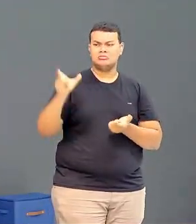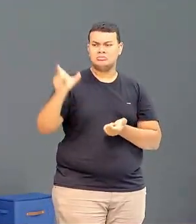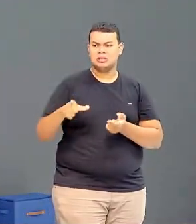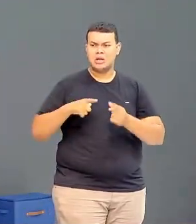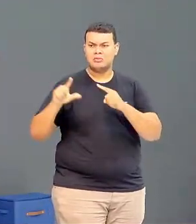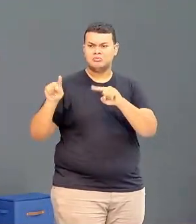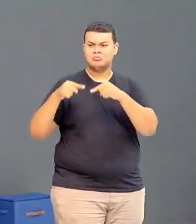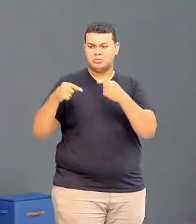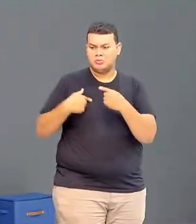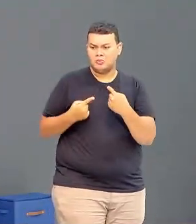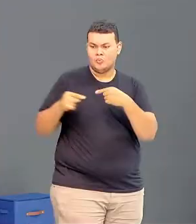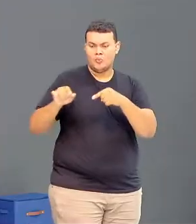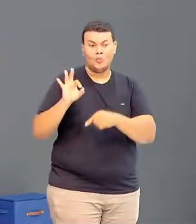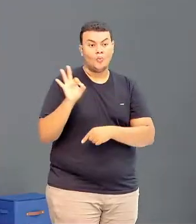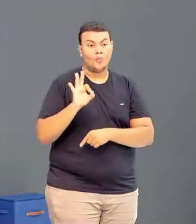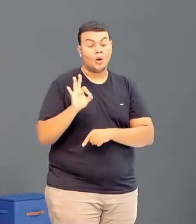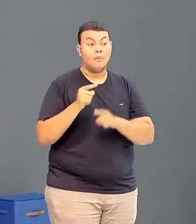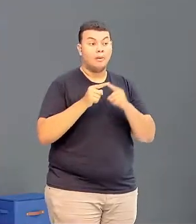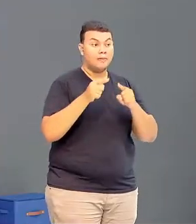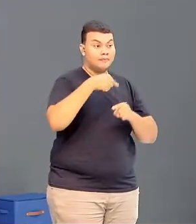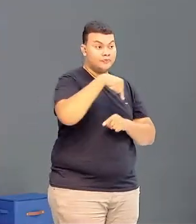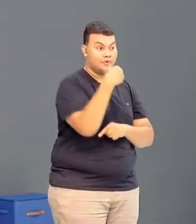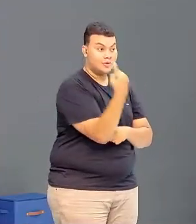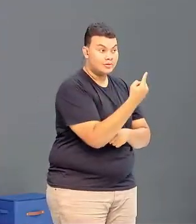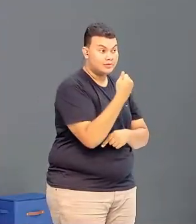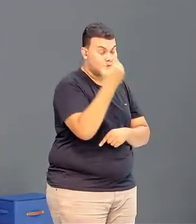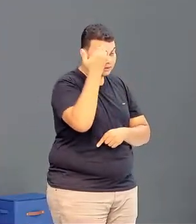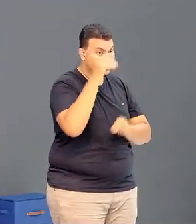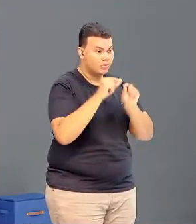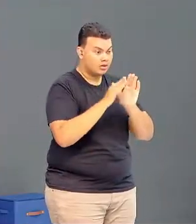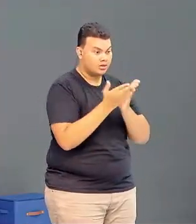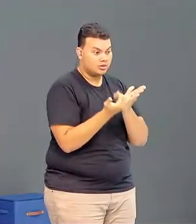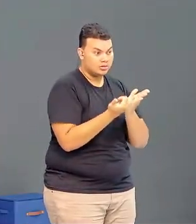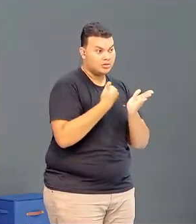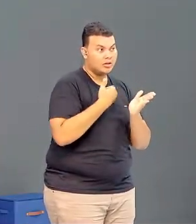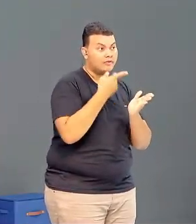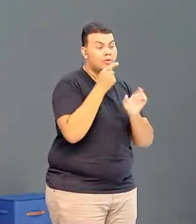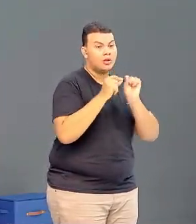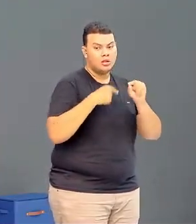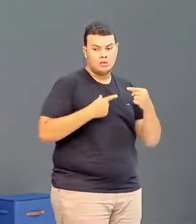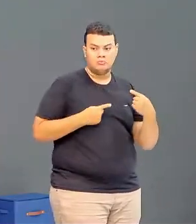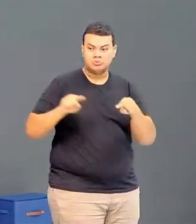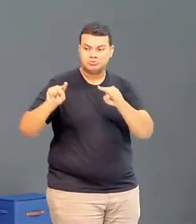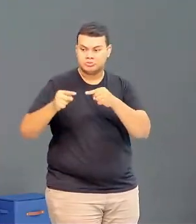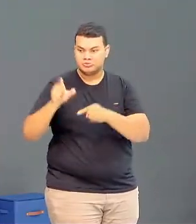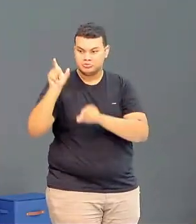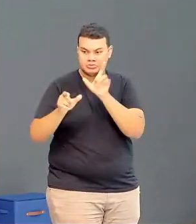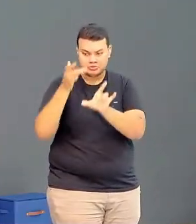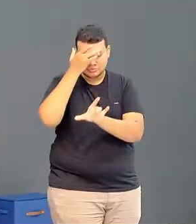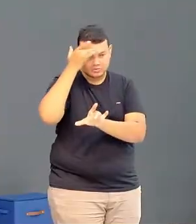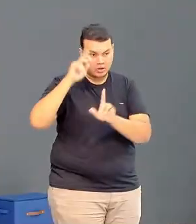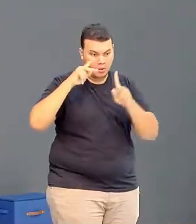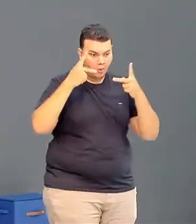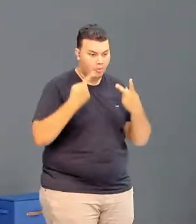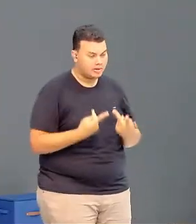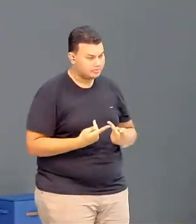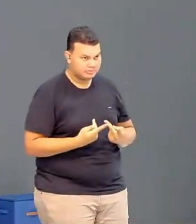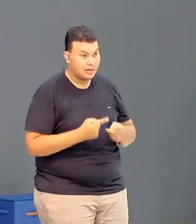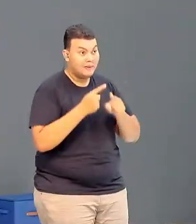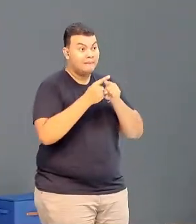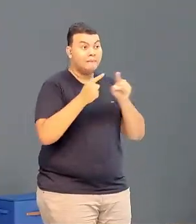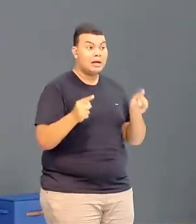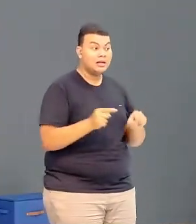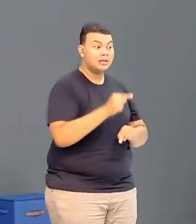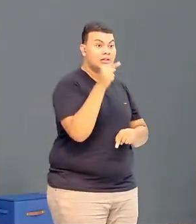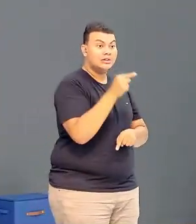forma gratuita? Entenda, a palavra diz que a nossa luta não é contra pessoas, nem contra seres humanos, mas a